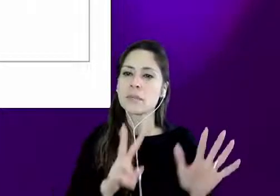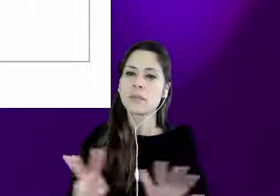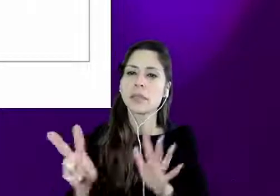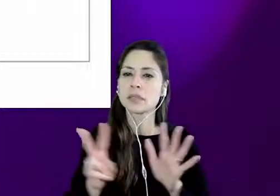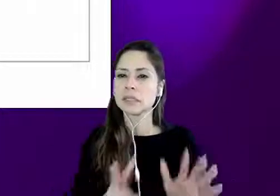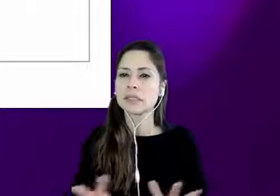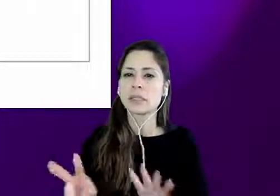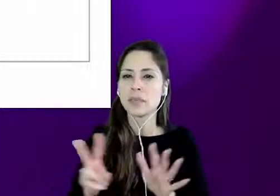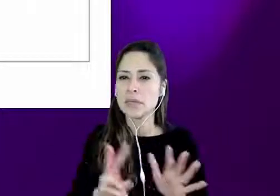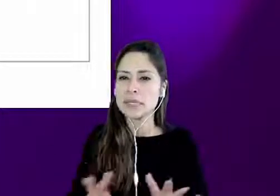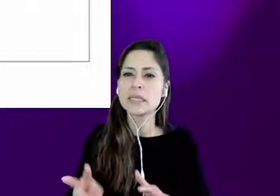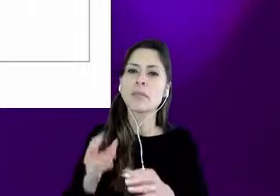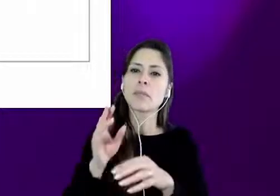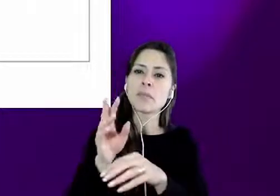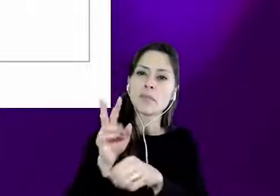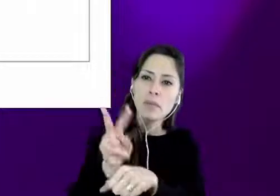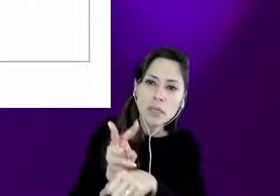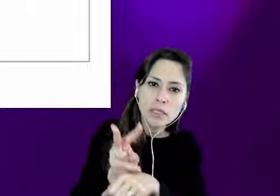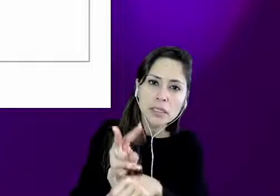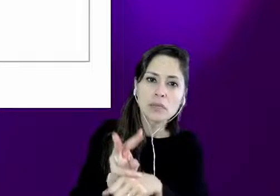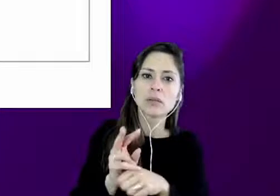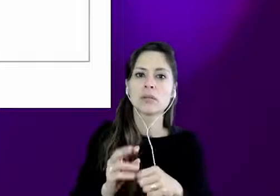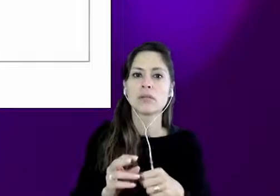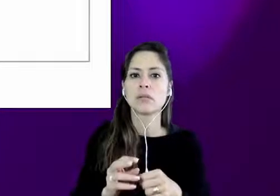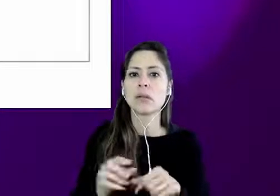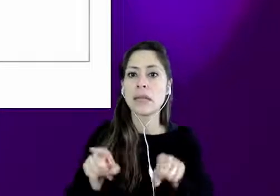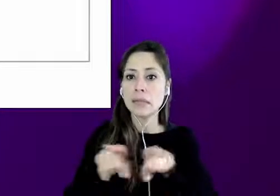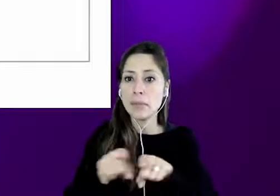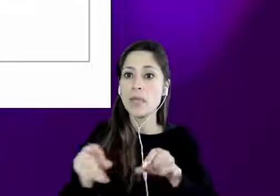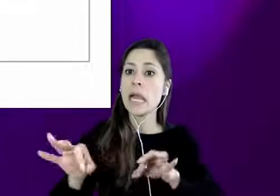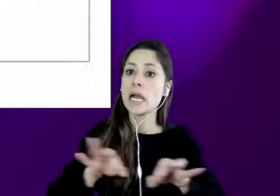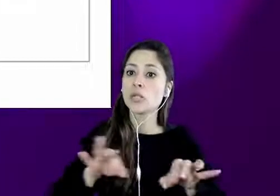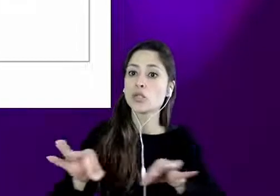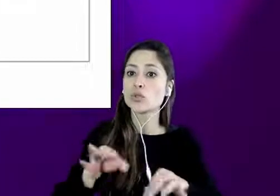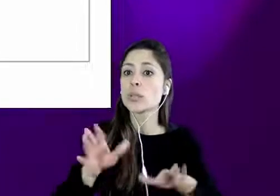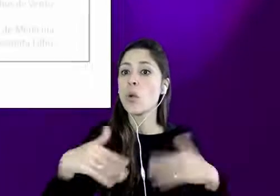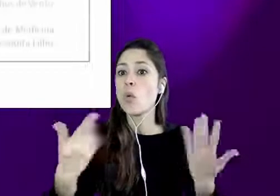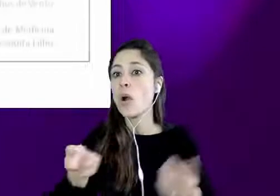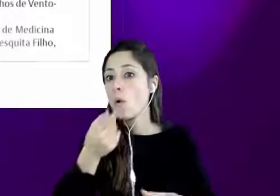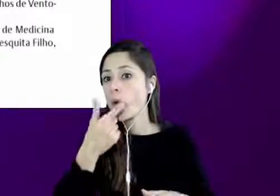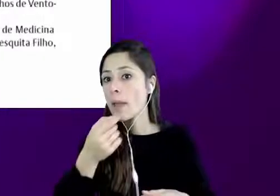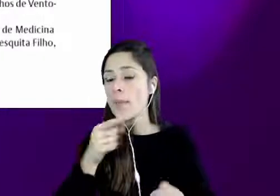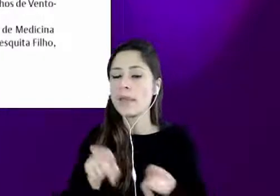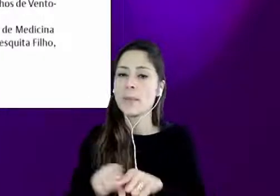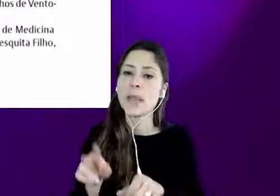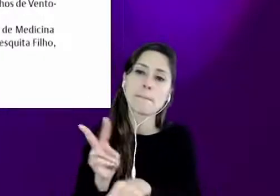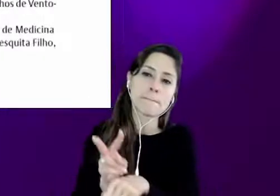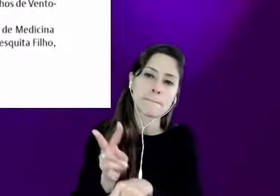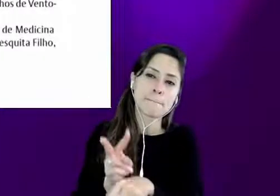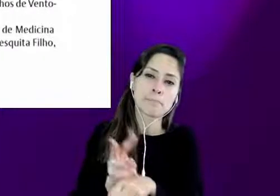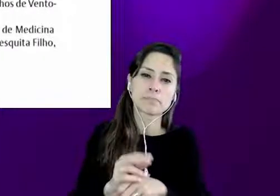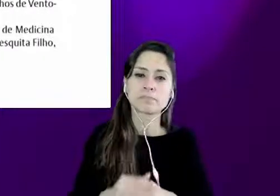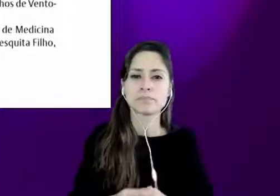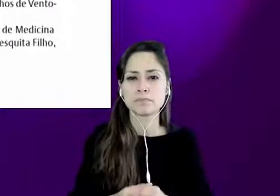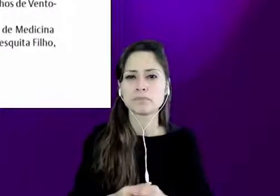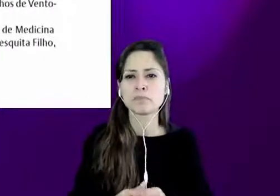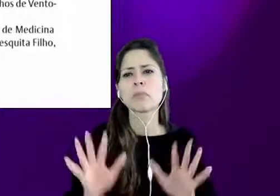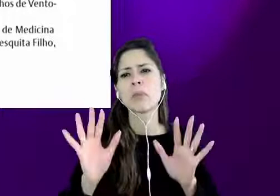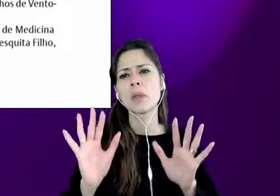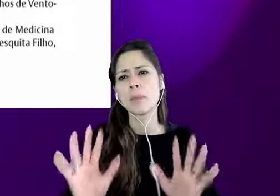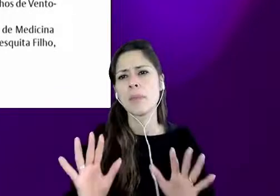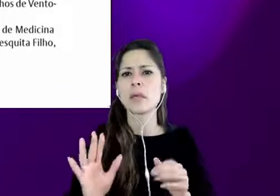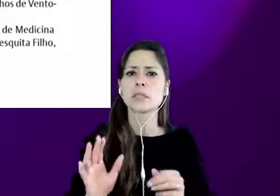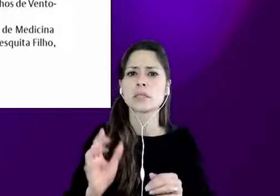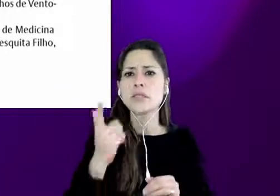do pronto-socorro imediatamente, o ajuste de medicamentos e hipotensores e o monitoramento. Agora, no cenário em que a gente poderá